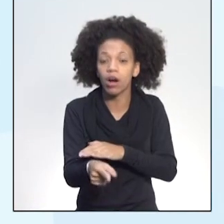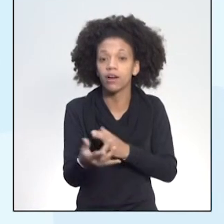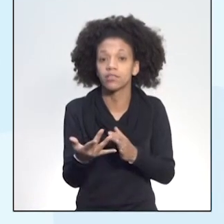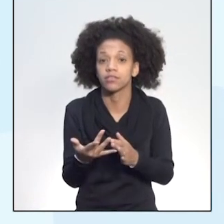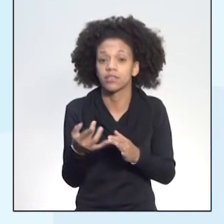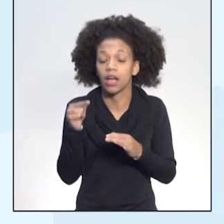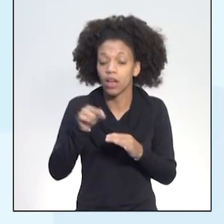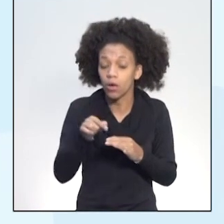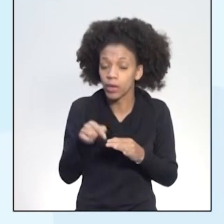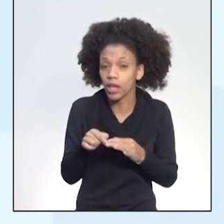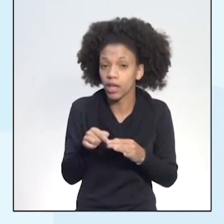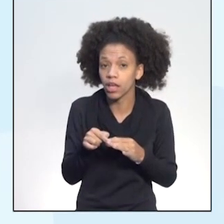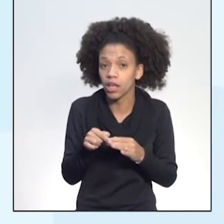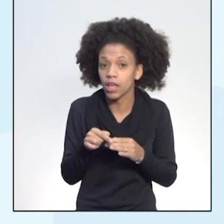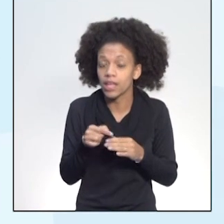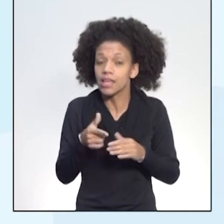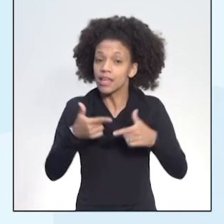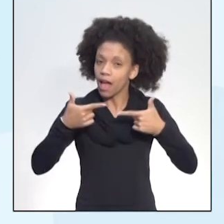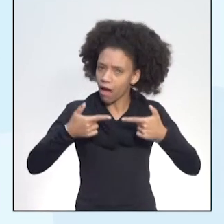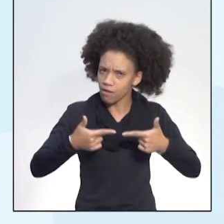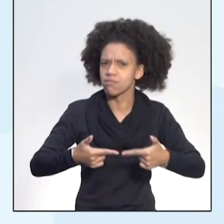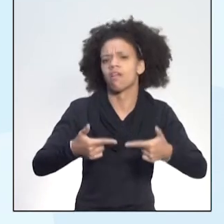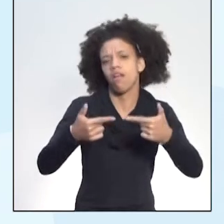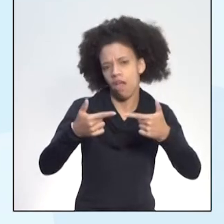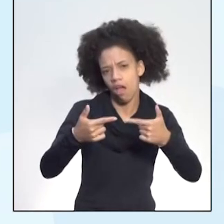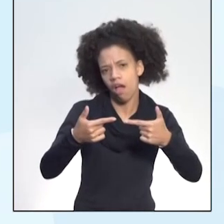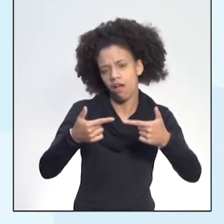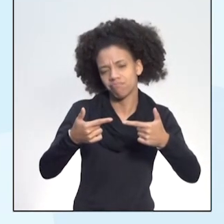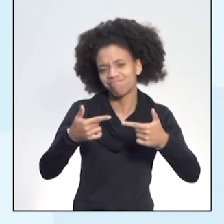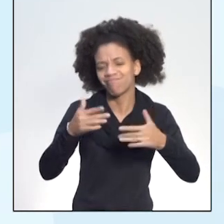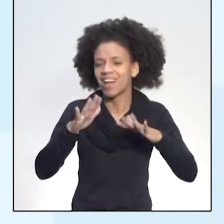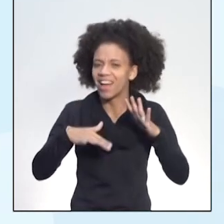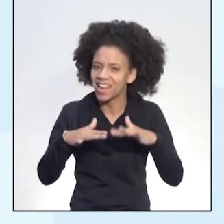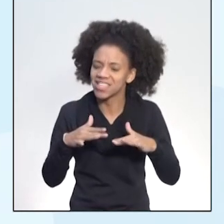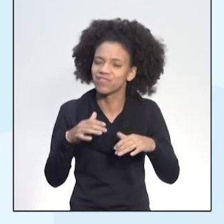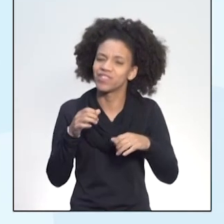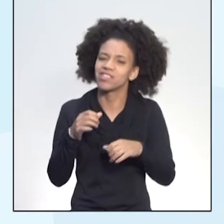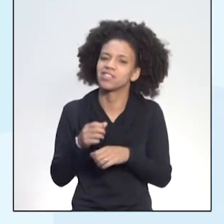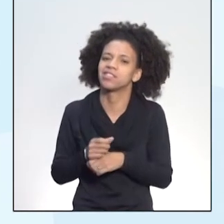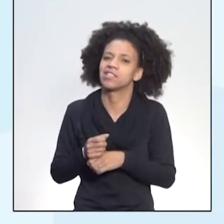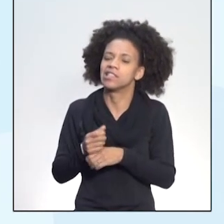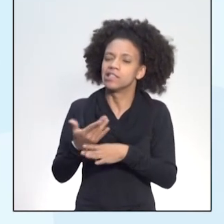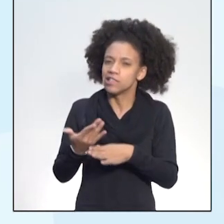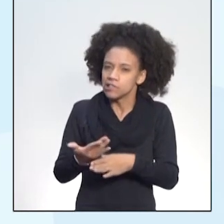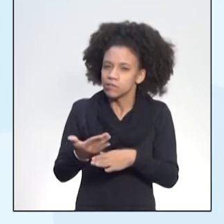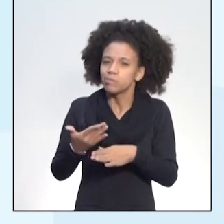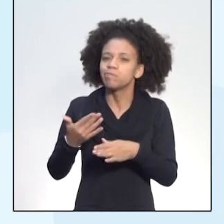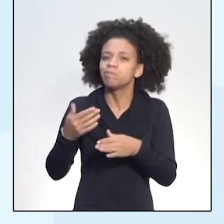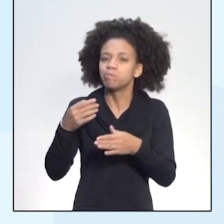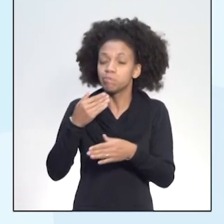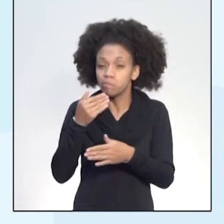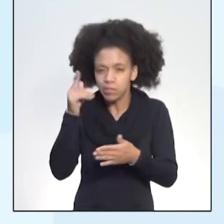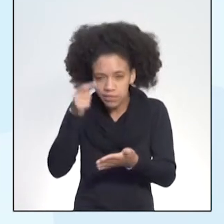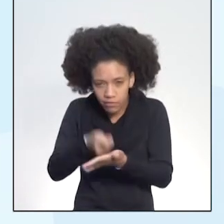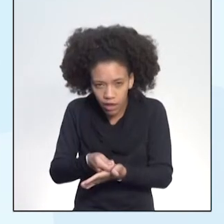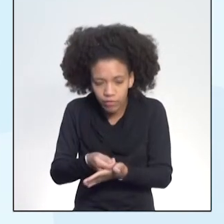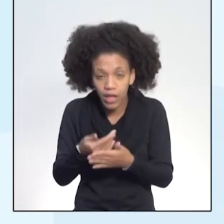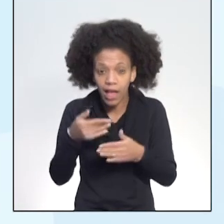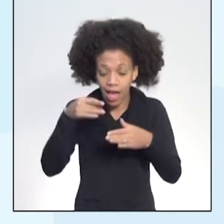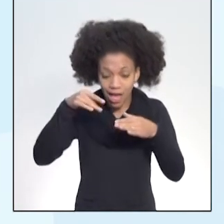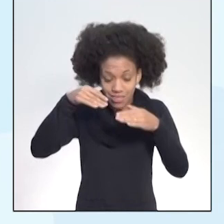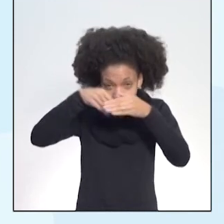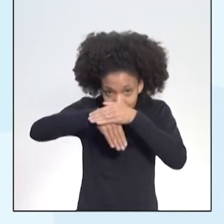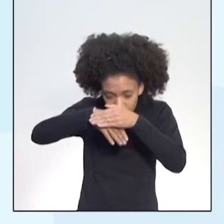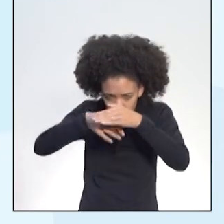sob condições que a guerra, de maneira impiedosa, os forçava. Dentro das trincheiras, os